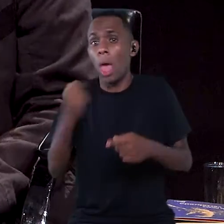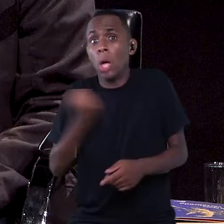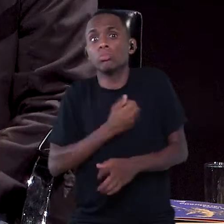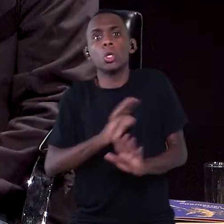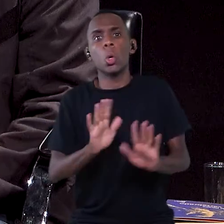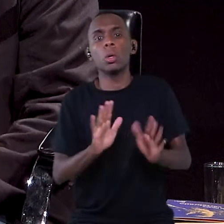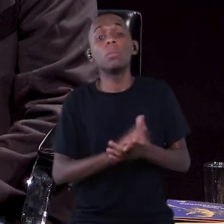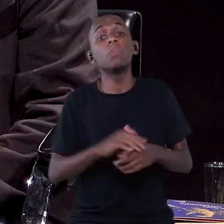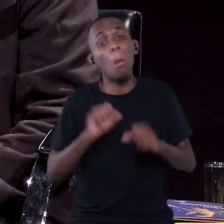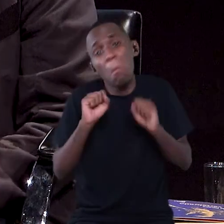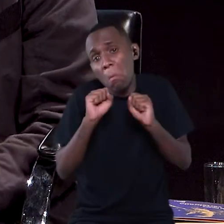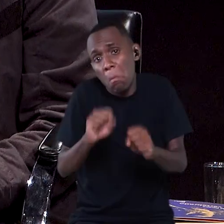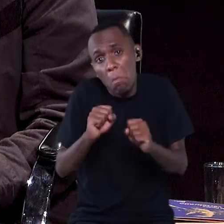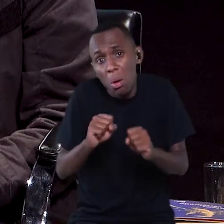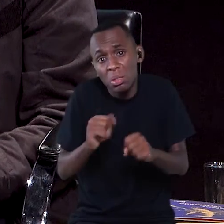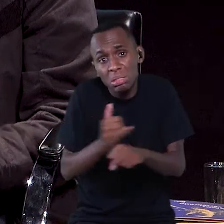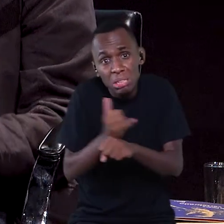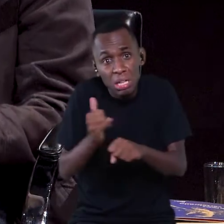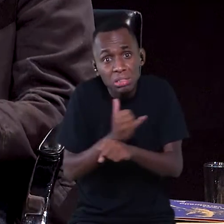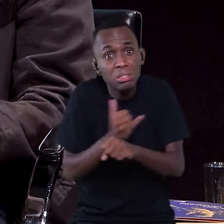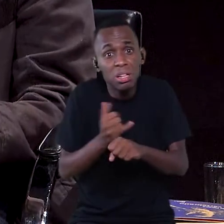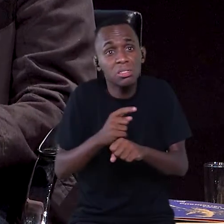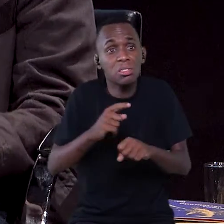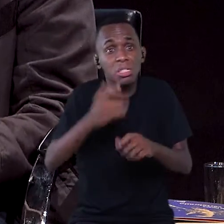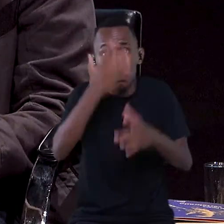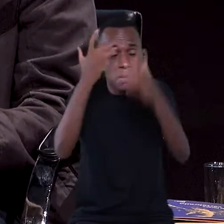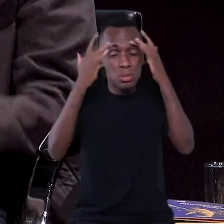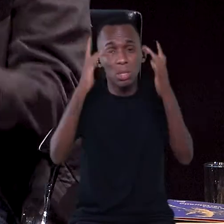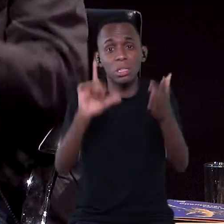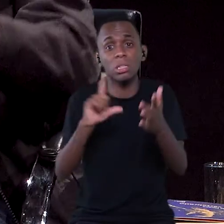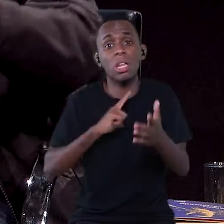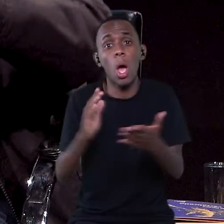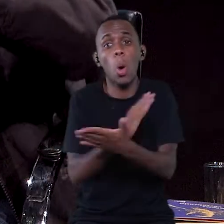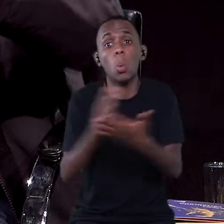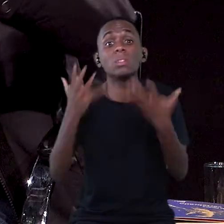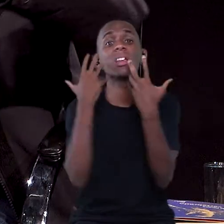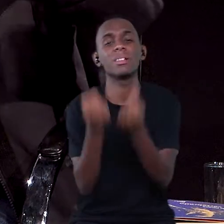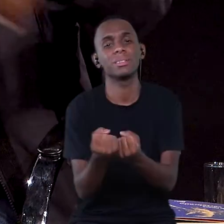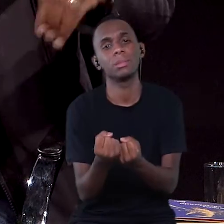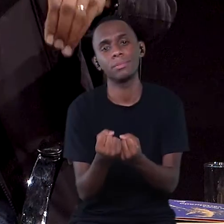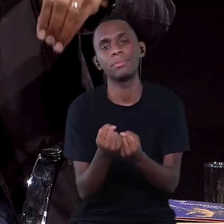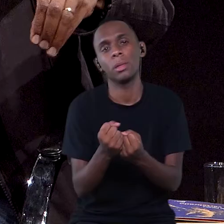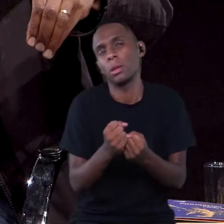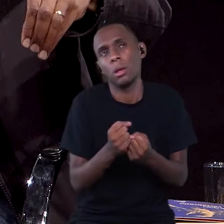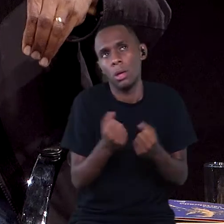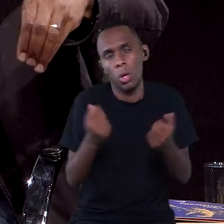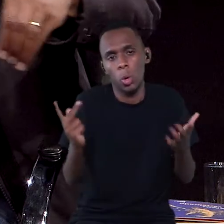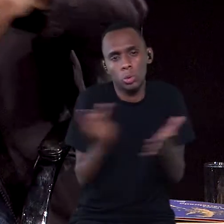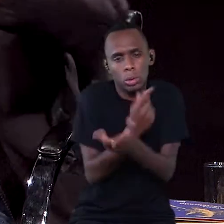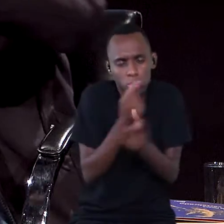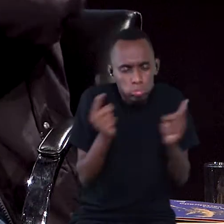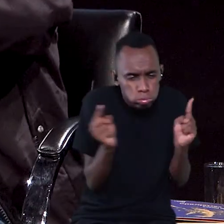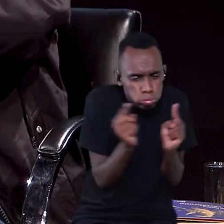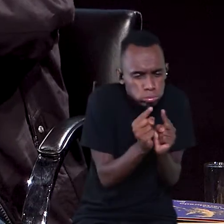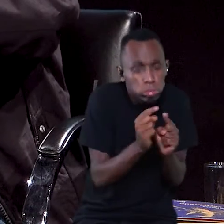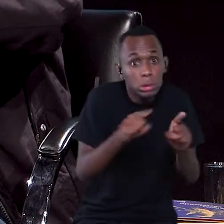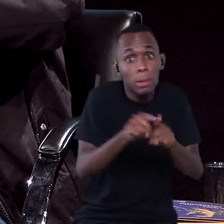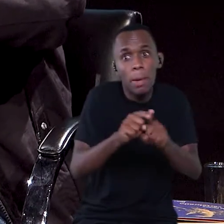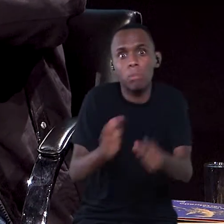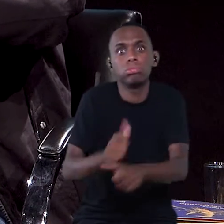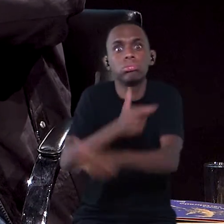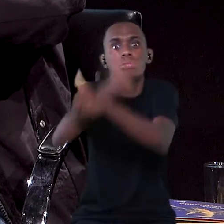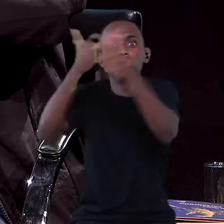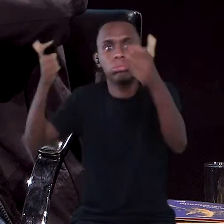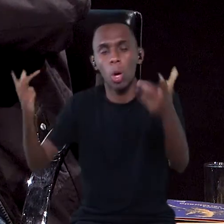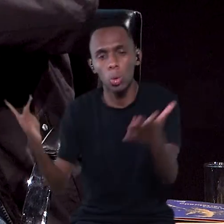esse tipo de atitude, e ele se torna uma atitude socialmente aceitável, que acontece desde as microsituações às